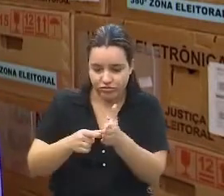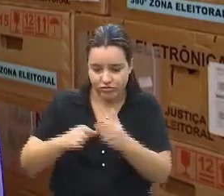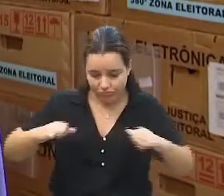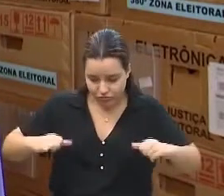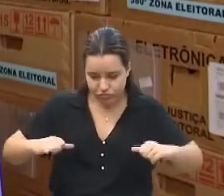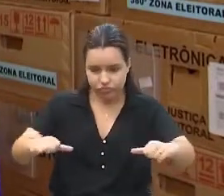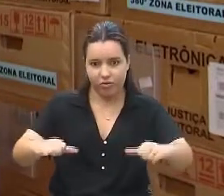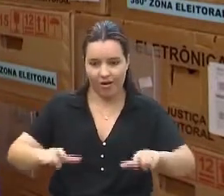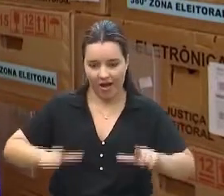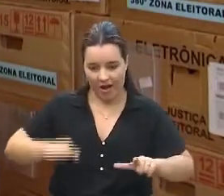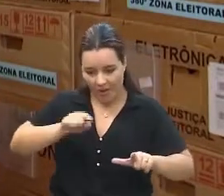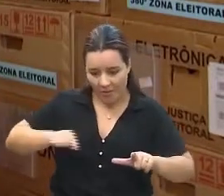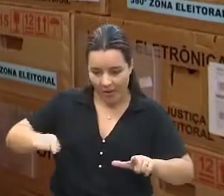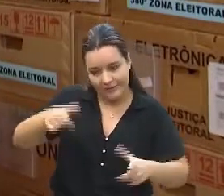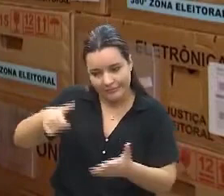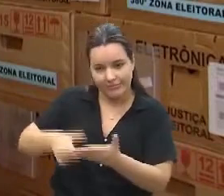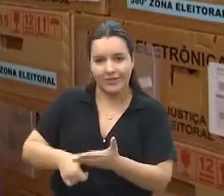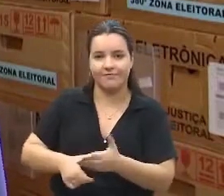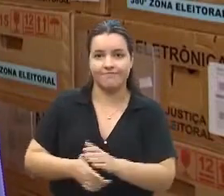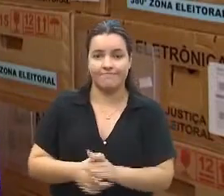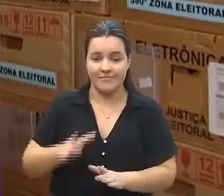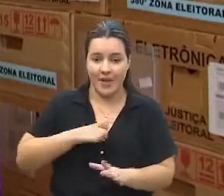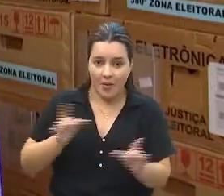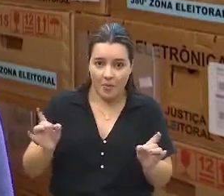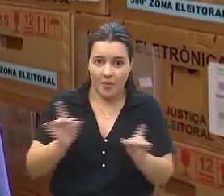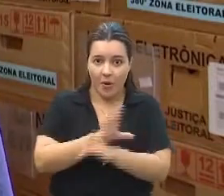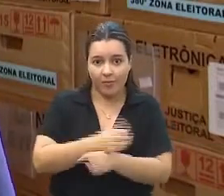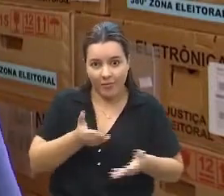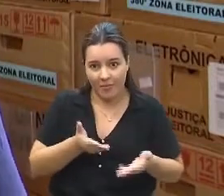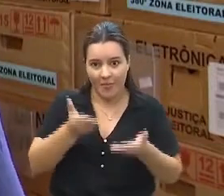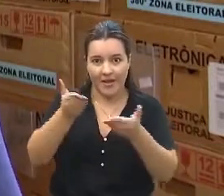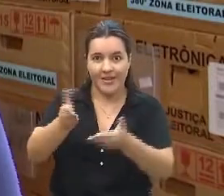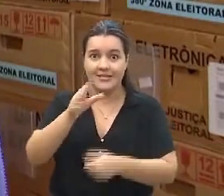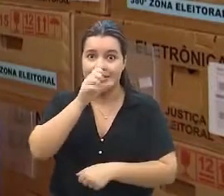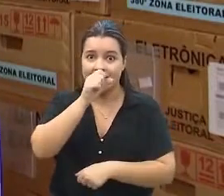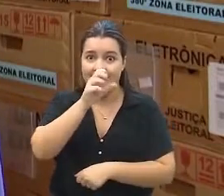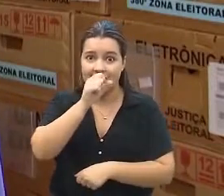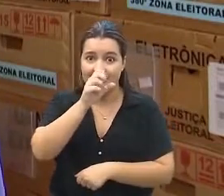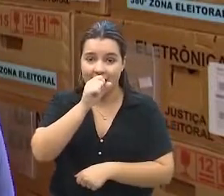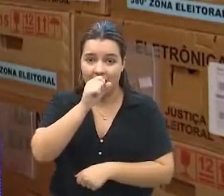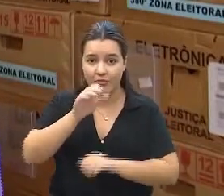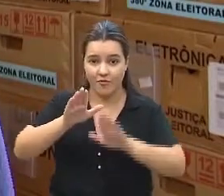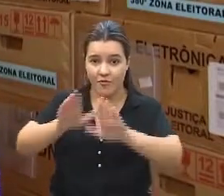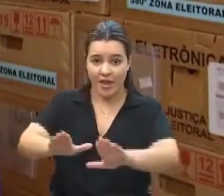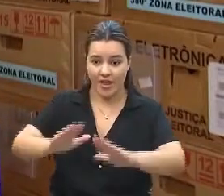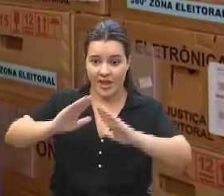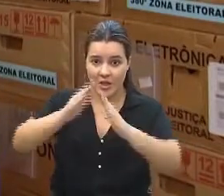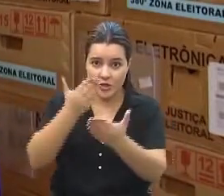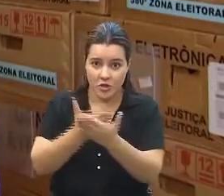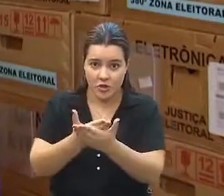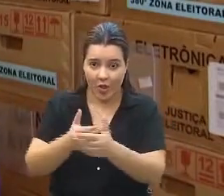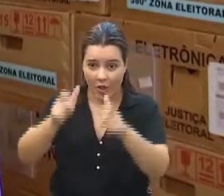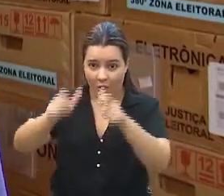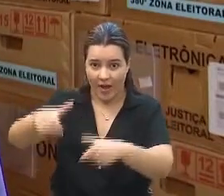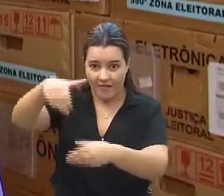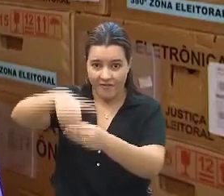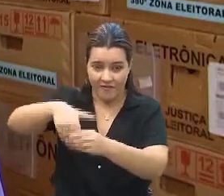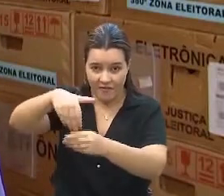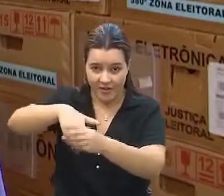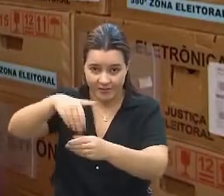urnas, né? É o momento que a gente vai deixar elas prontas para levar no sábado. Elas vão ficar lá no local de